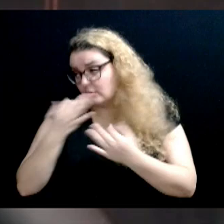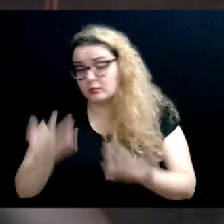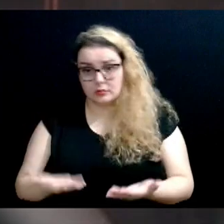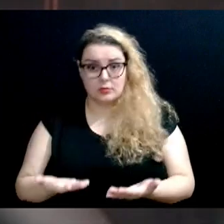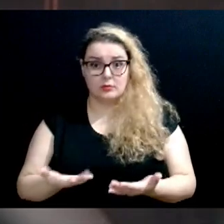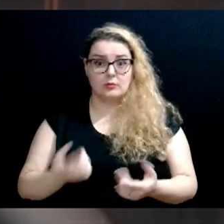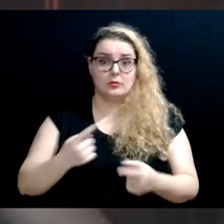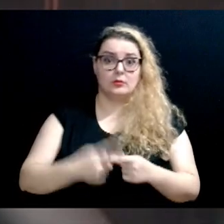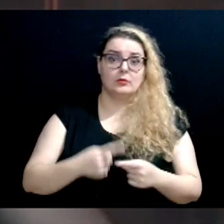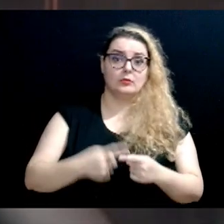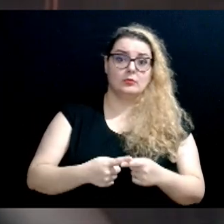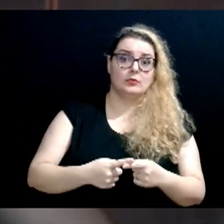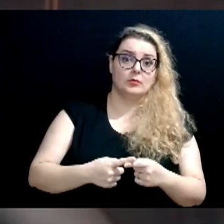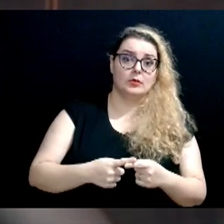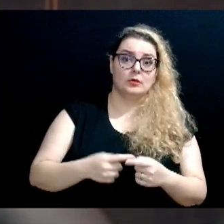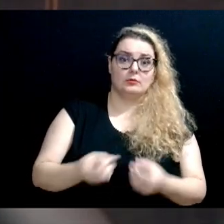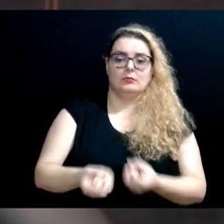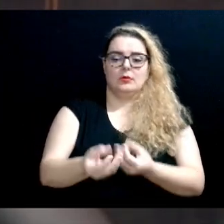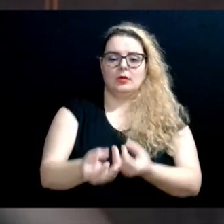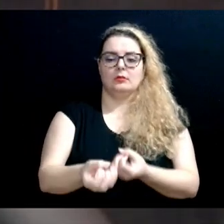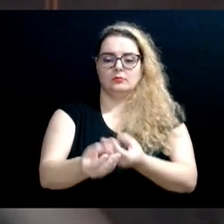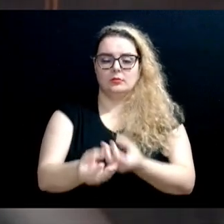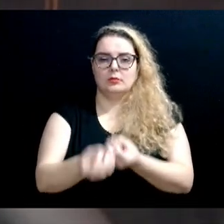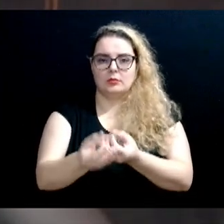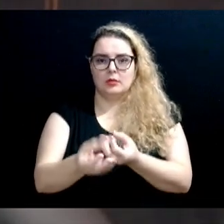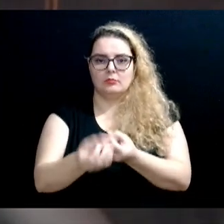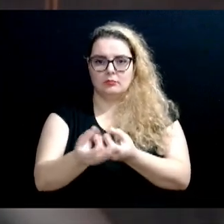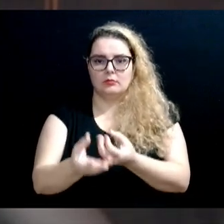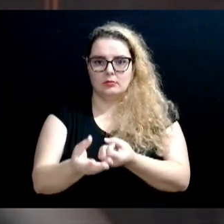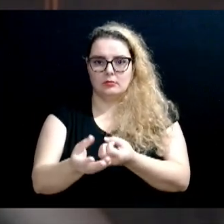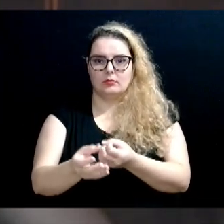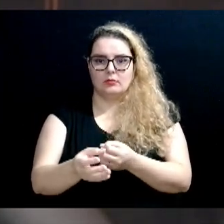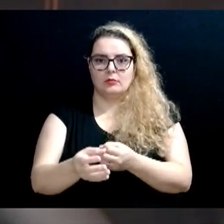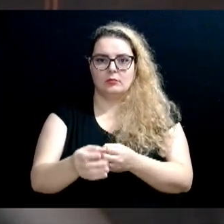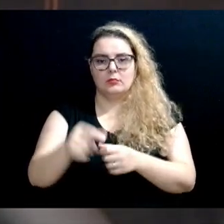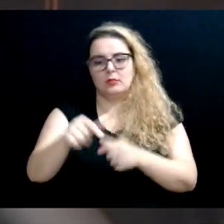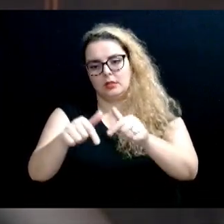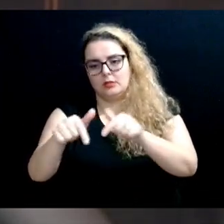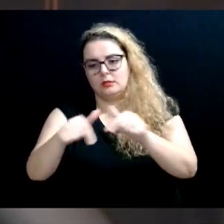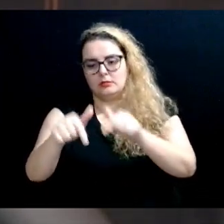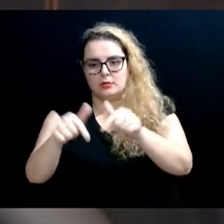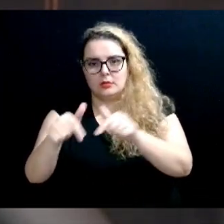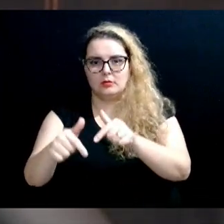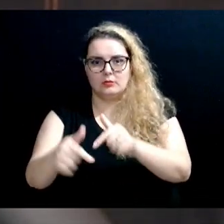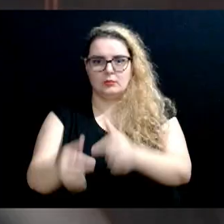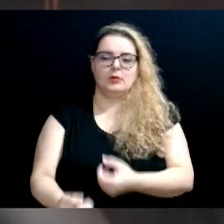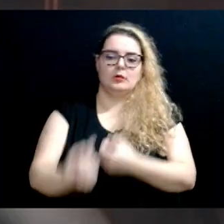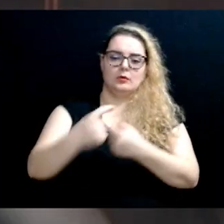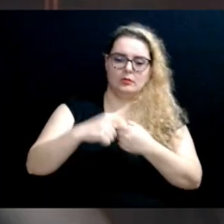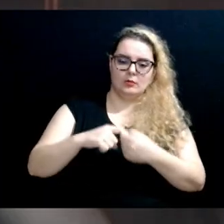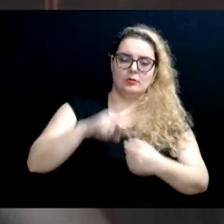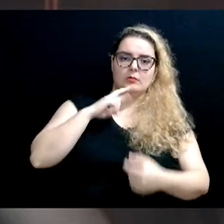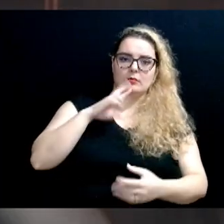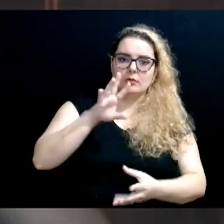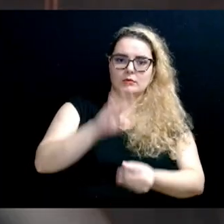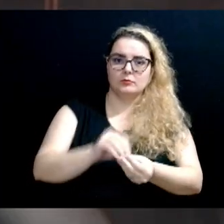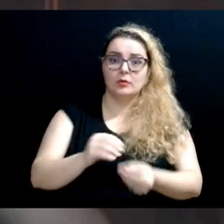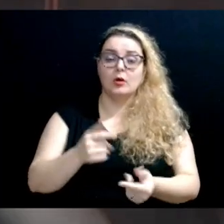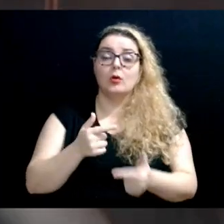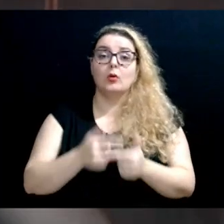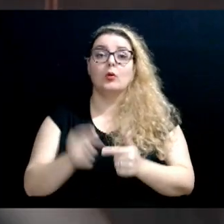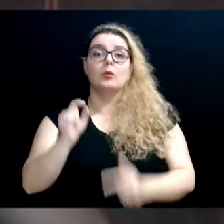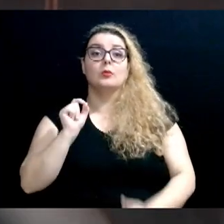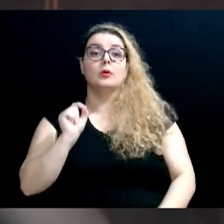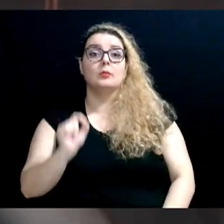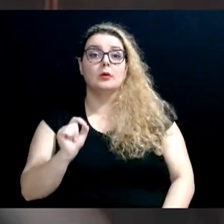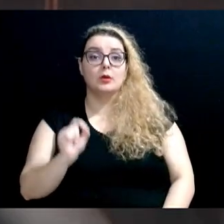alimentou, ele trabalhou nas pesquisas, devolve para a gente. O problema está